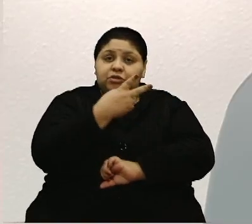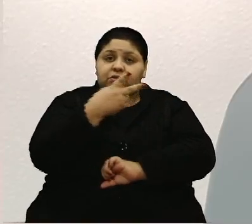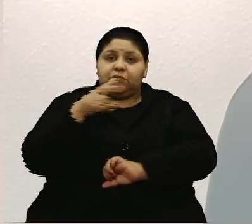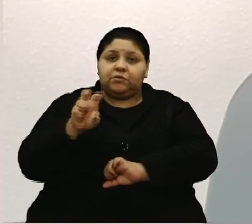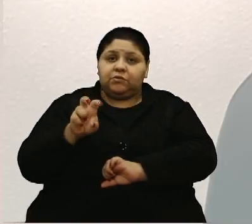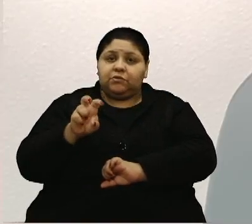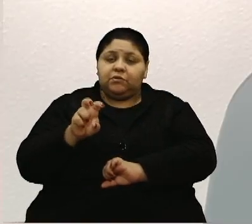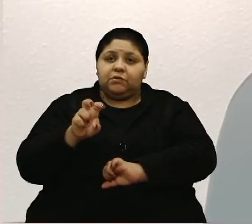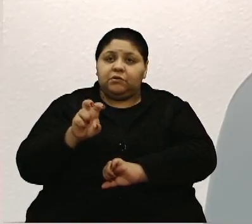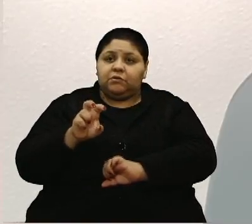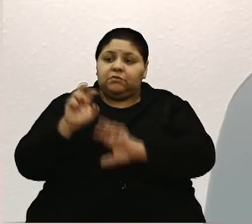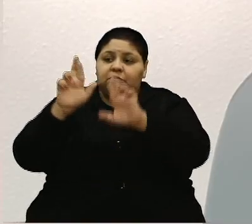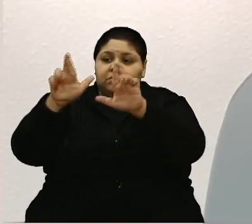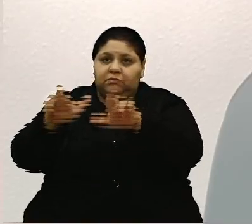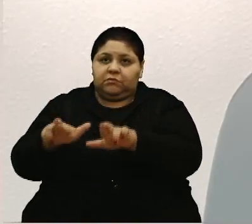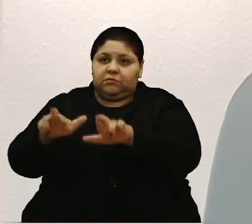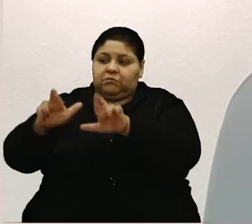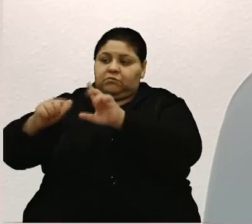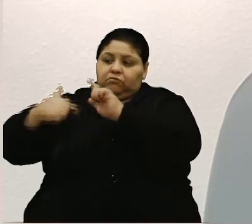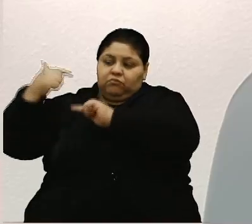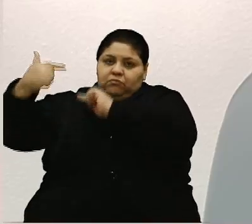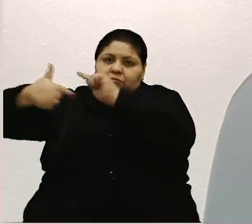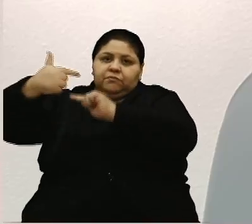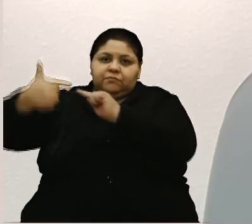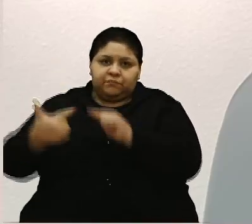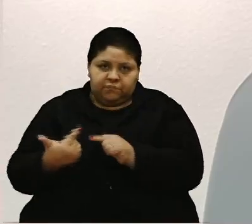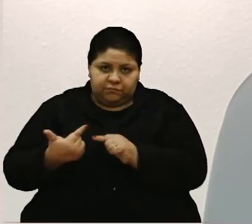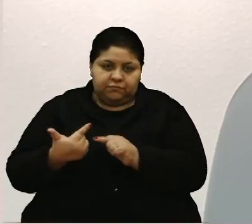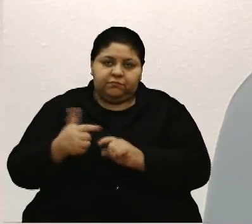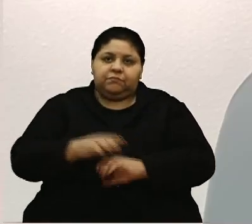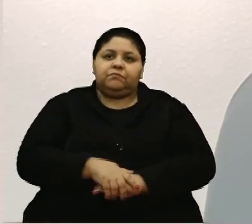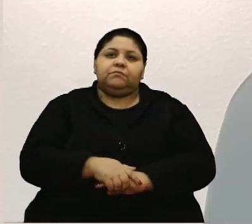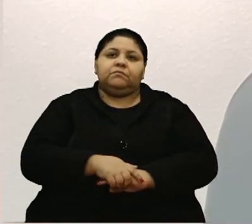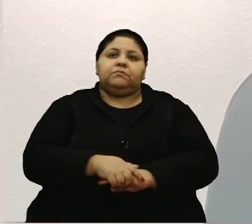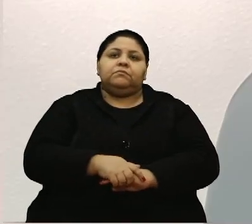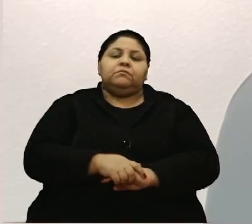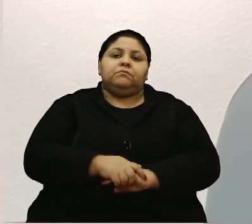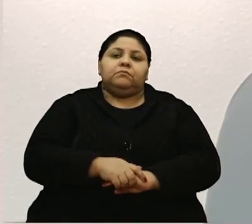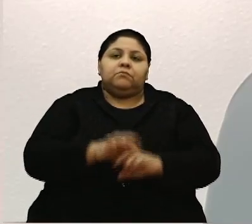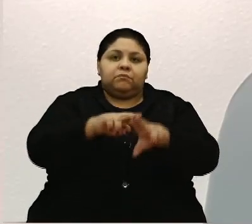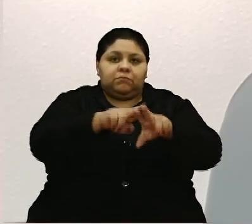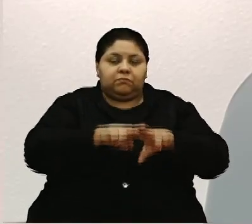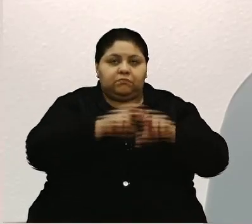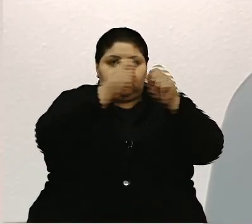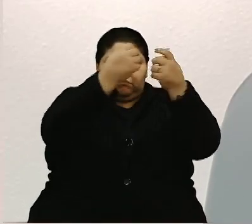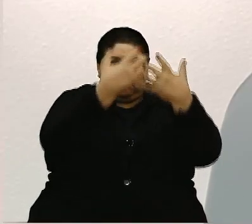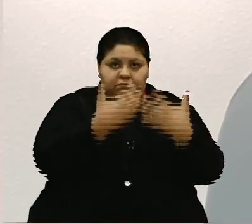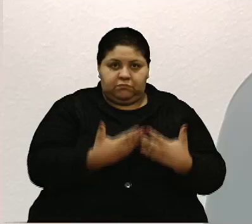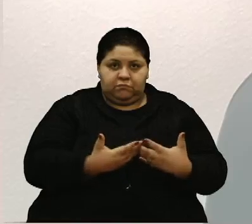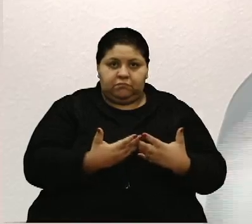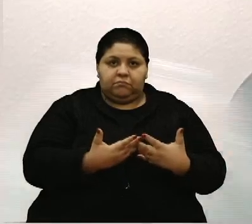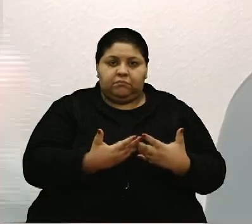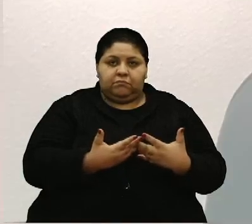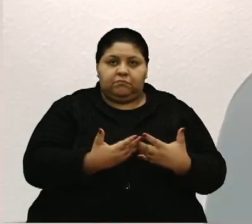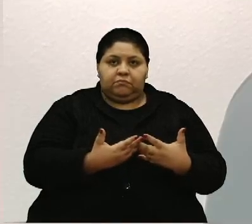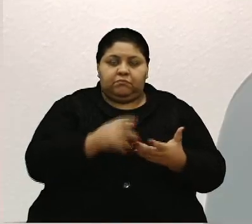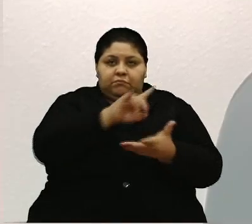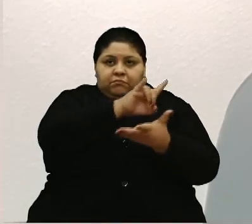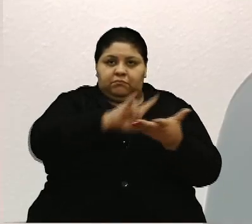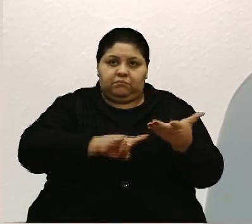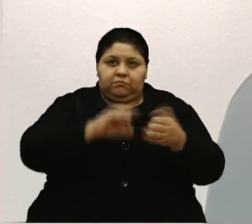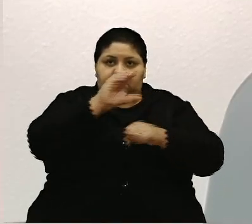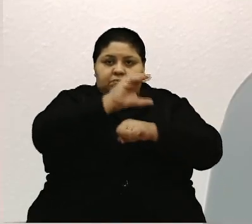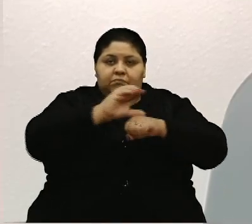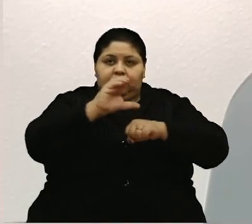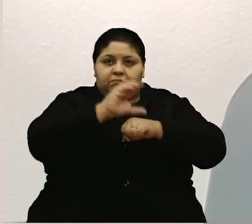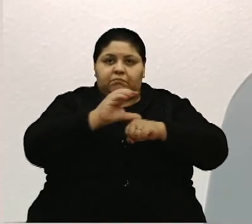25ª região tradicionalista. Por fim, diante do exposto e tendo em vista o parecer pela constitucionalidade da Comissão